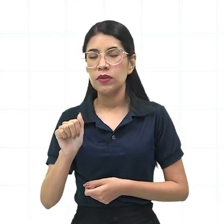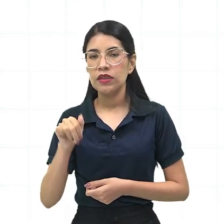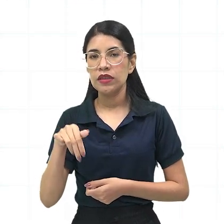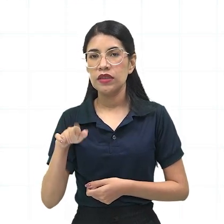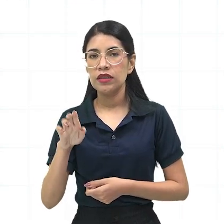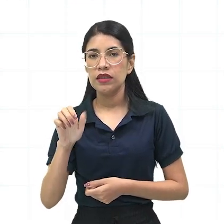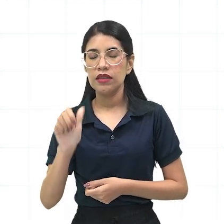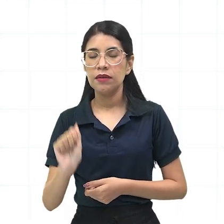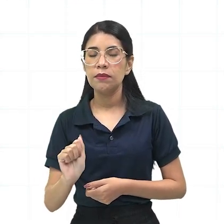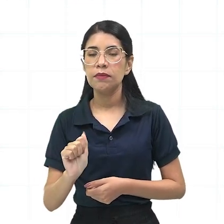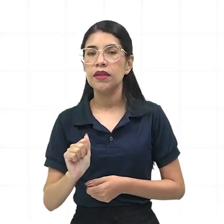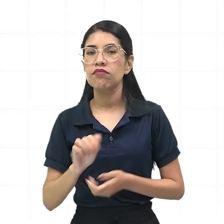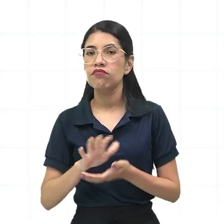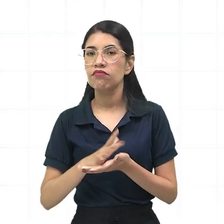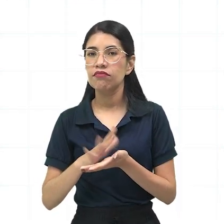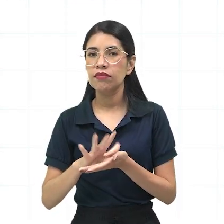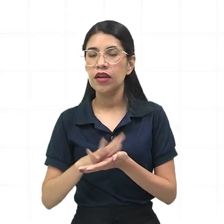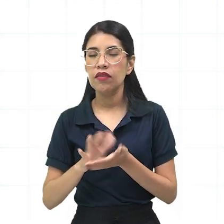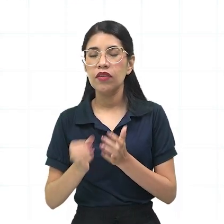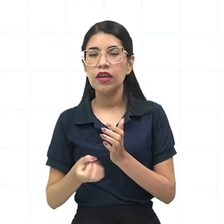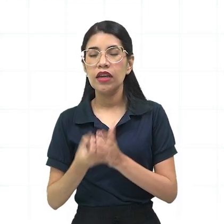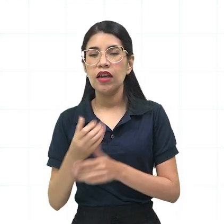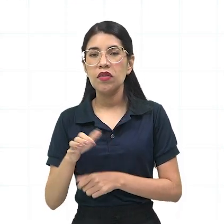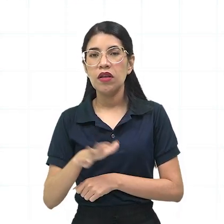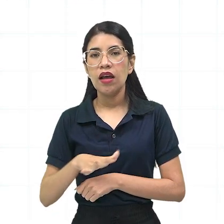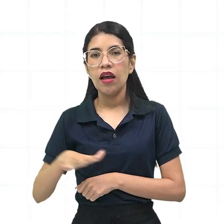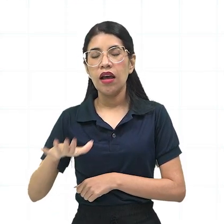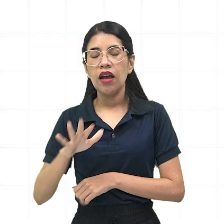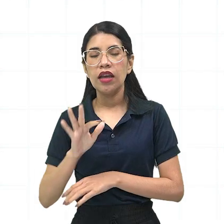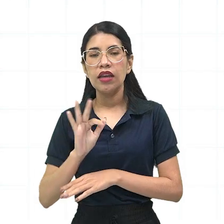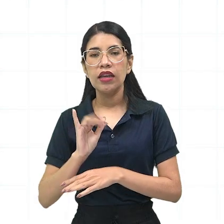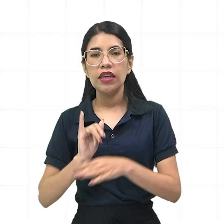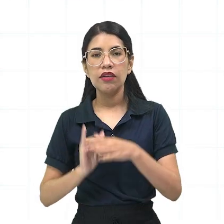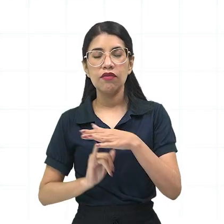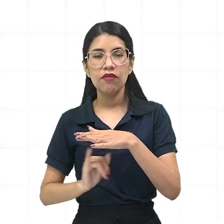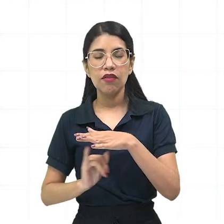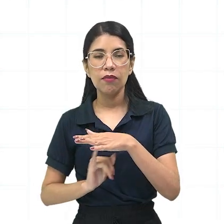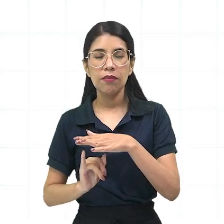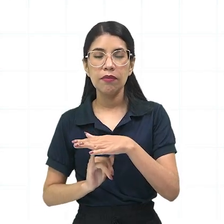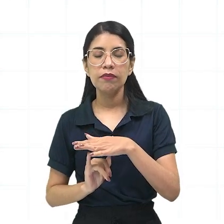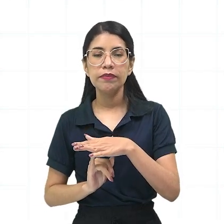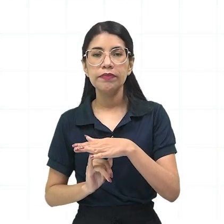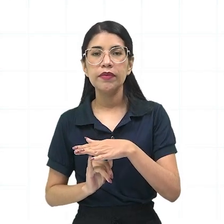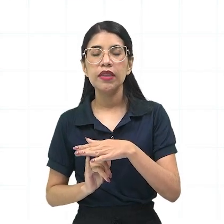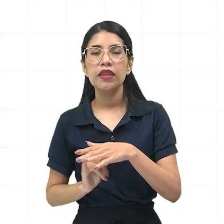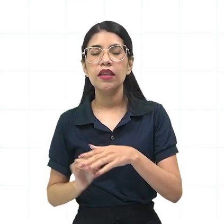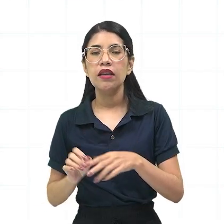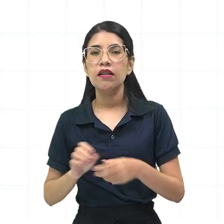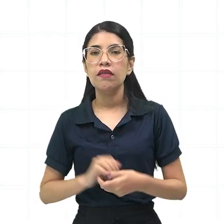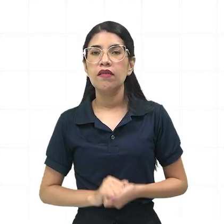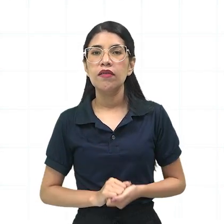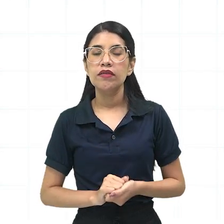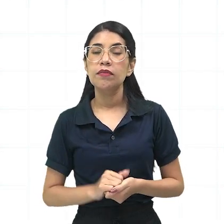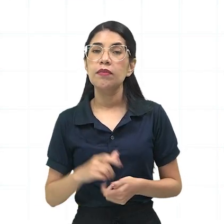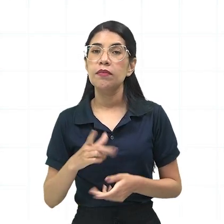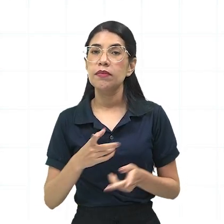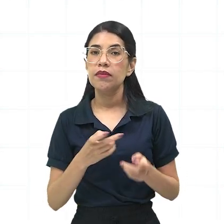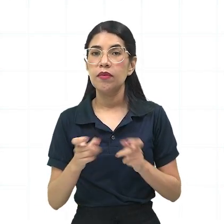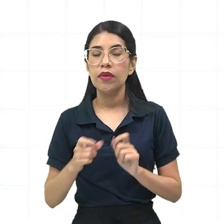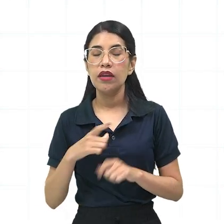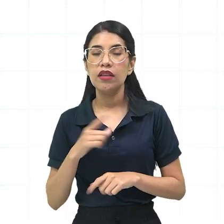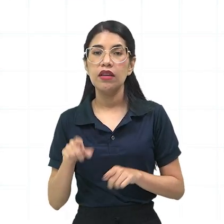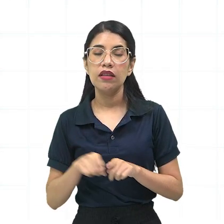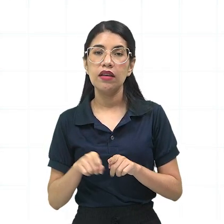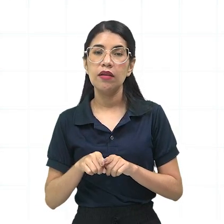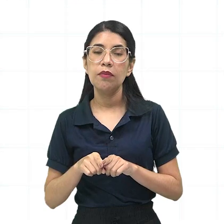samba. Esse gênero que surgiu aí no ambiente mais informal, das rodas, que a gente percebe que traz ali a